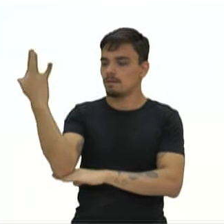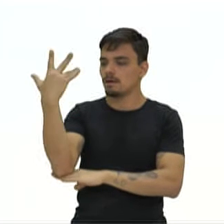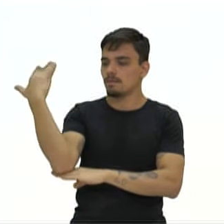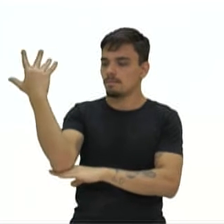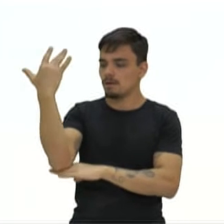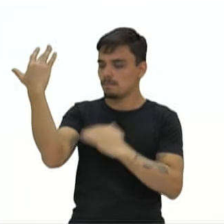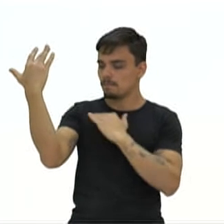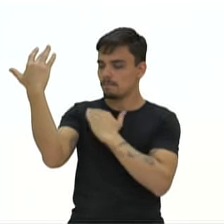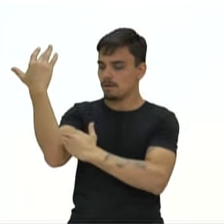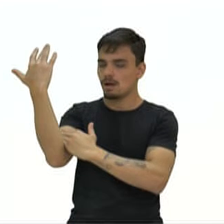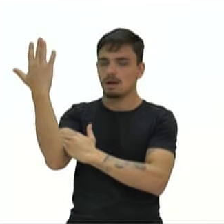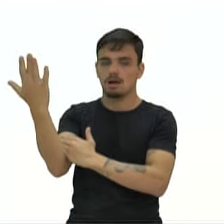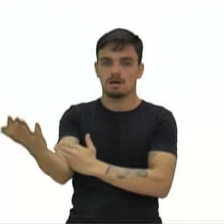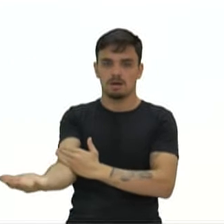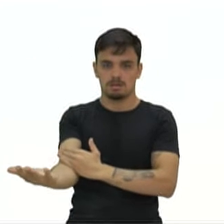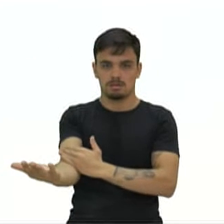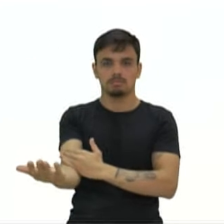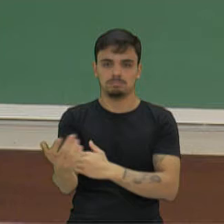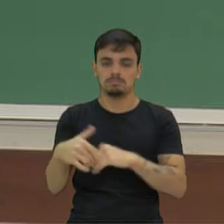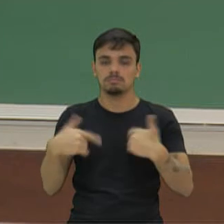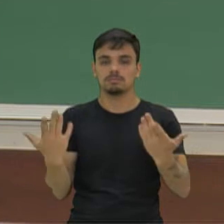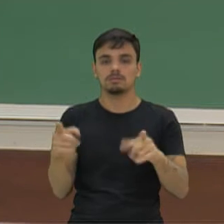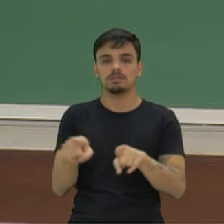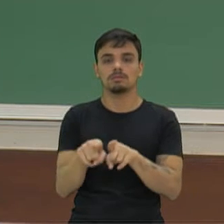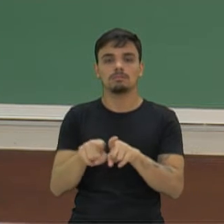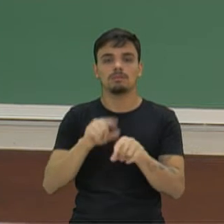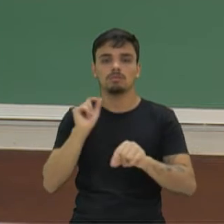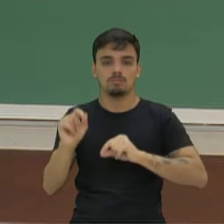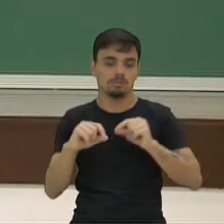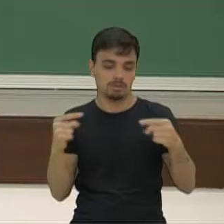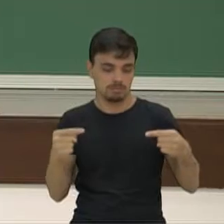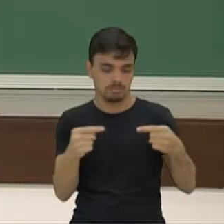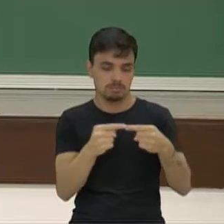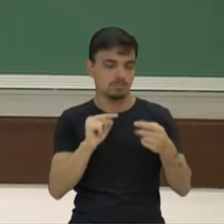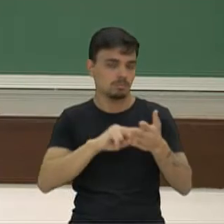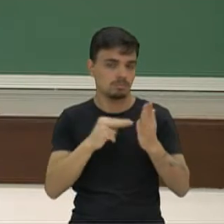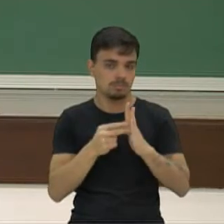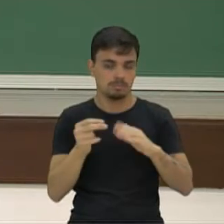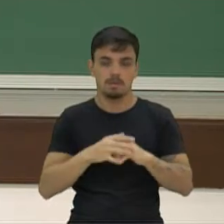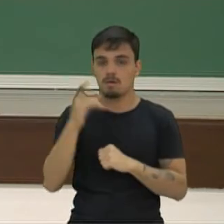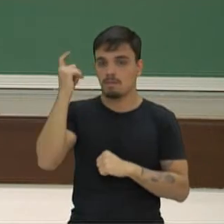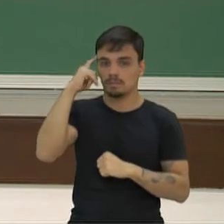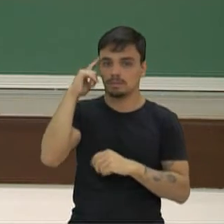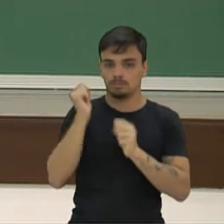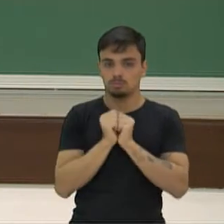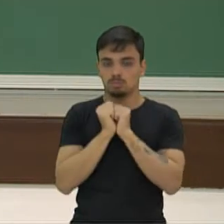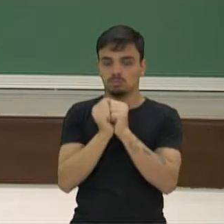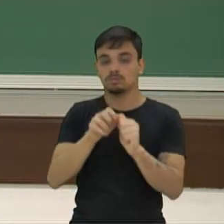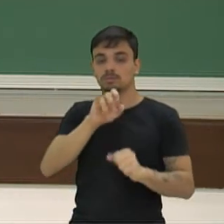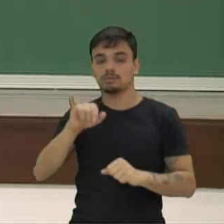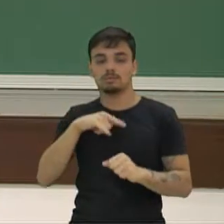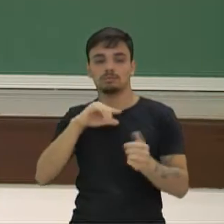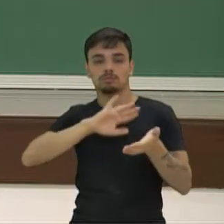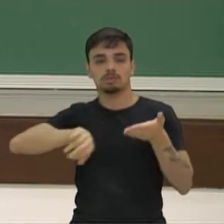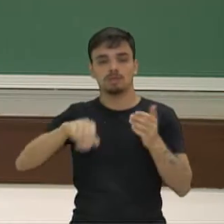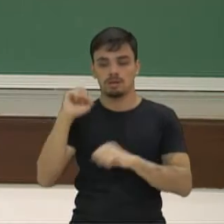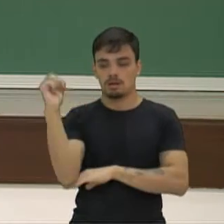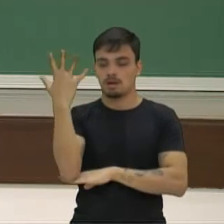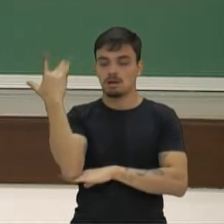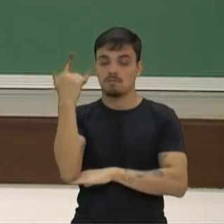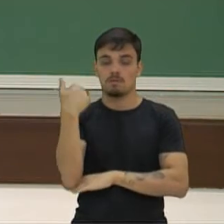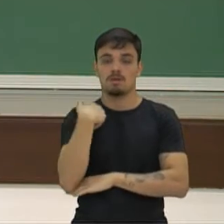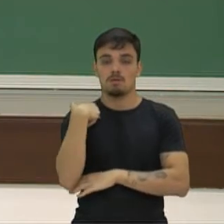sem planejamento. O que tem a ver o desmatamento? Pensa comigo, se eu tirei as árvores, quer